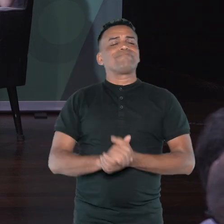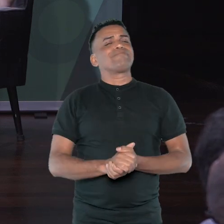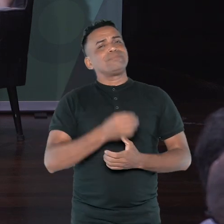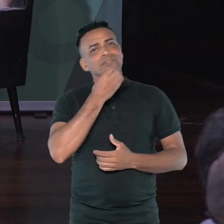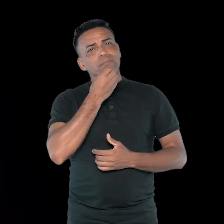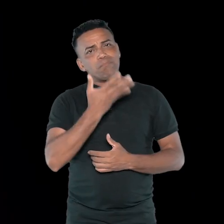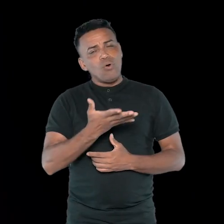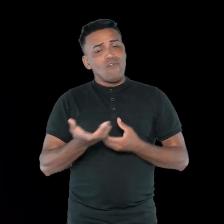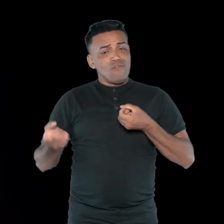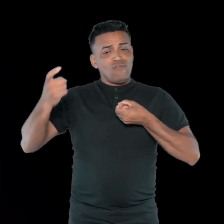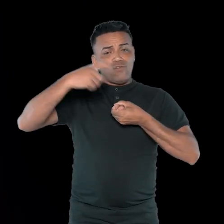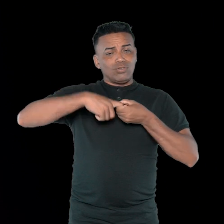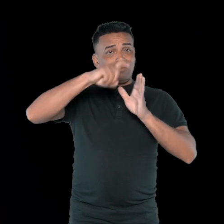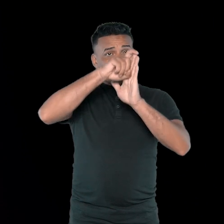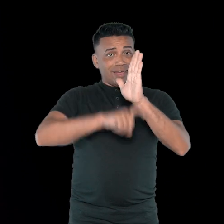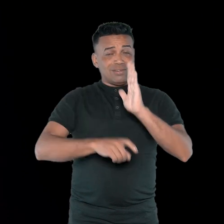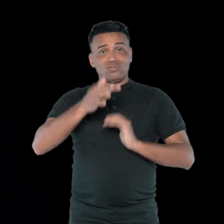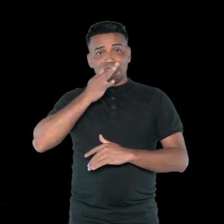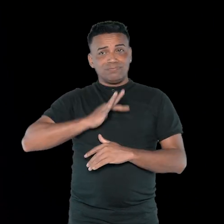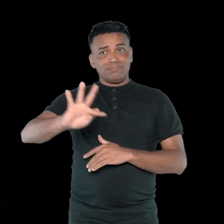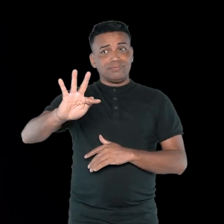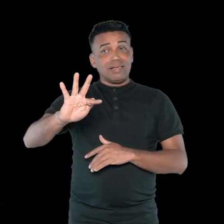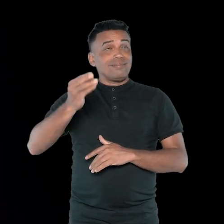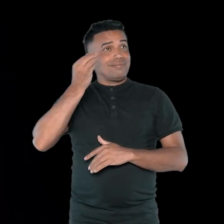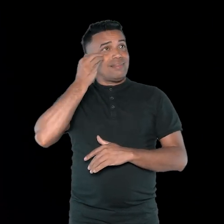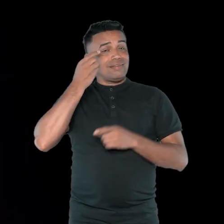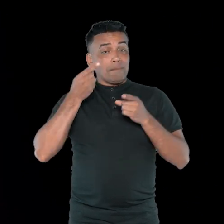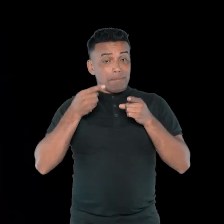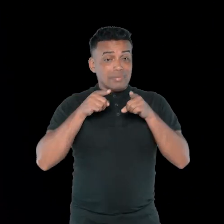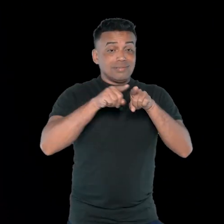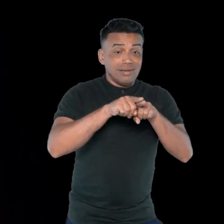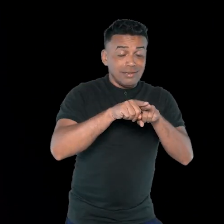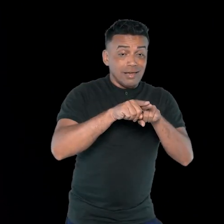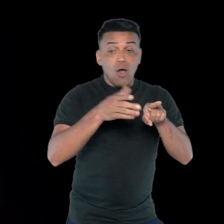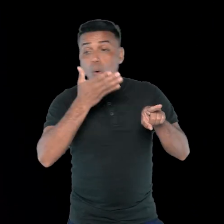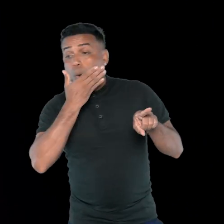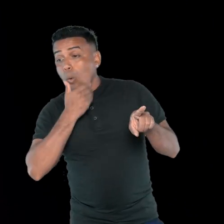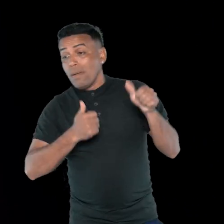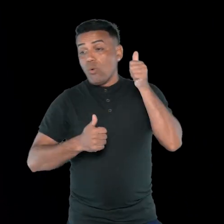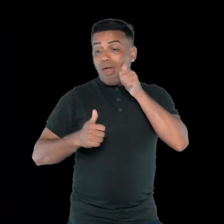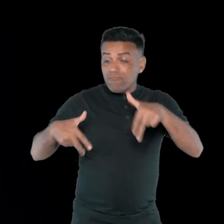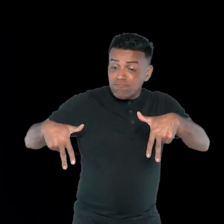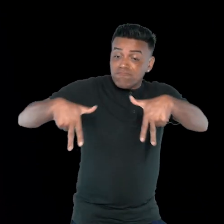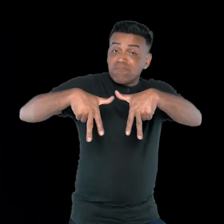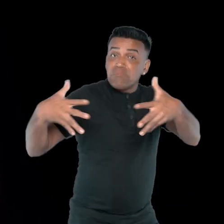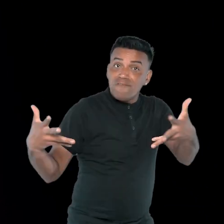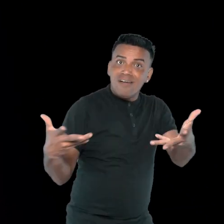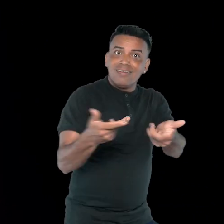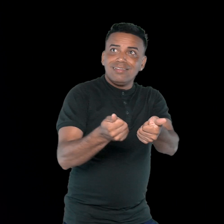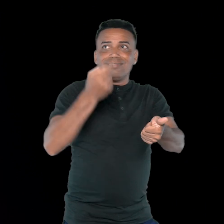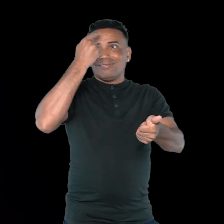Bom, porque retomando o texto do Freud, quando ele tenta fazer essa parceria bem-sucedida entre homens e mulheres, a ideia dele também de